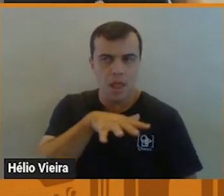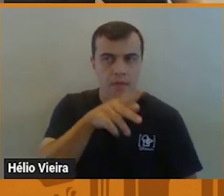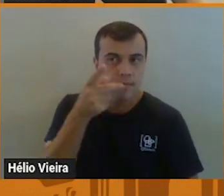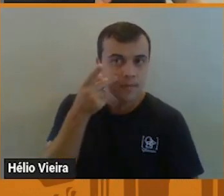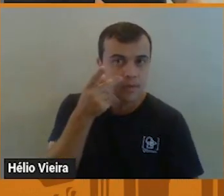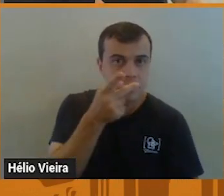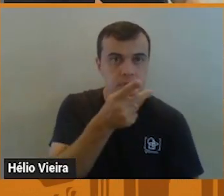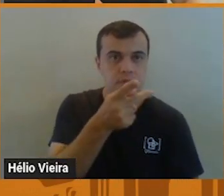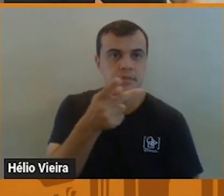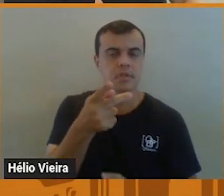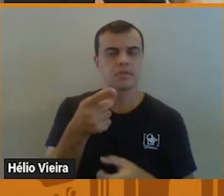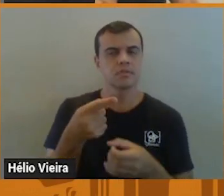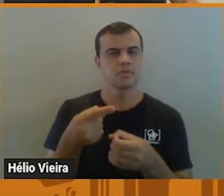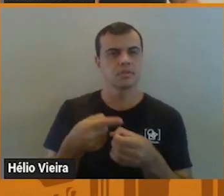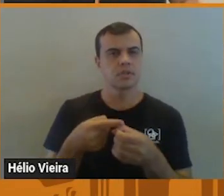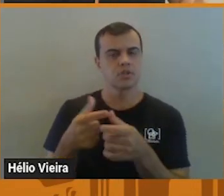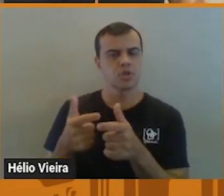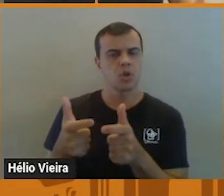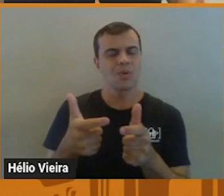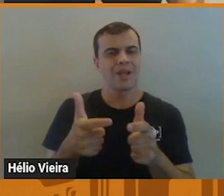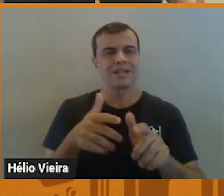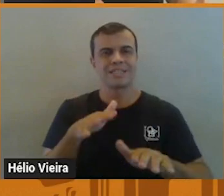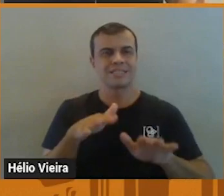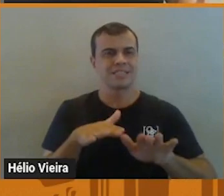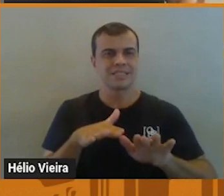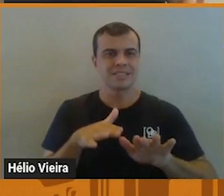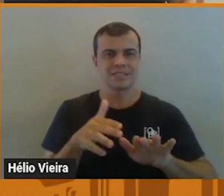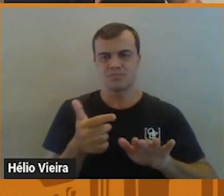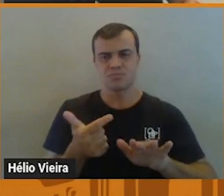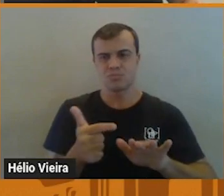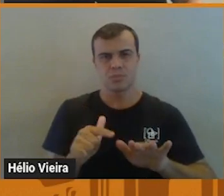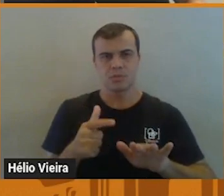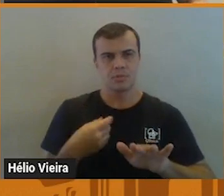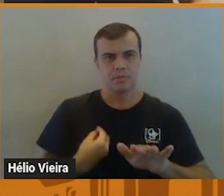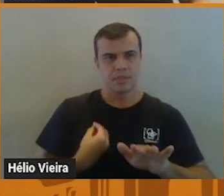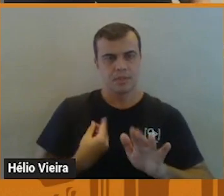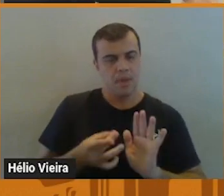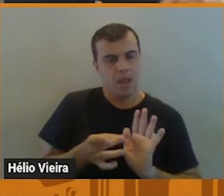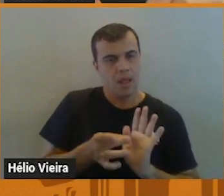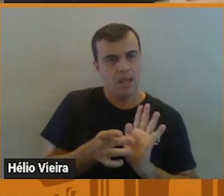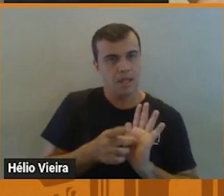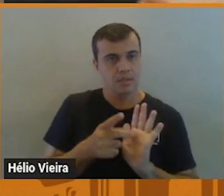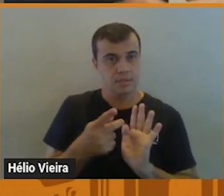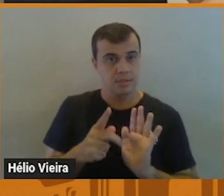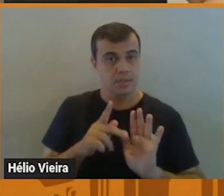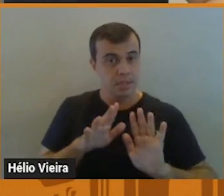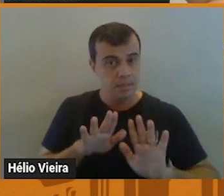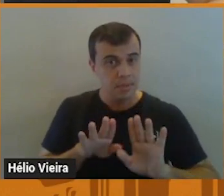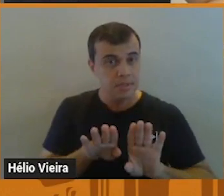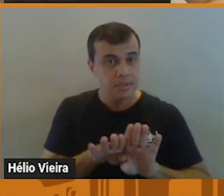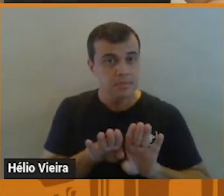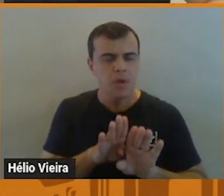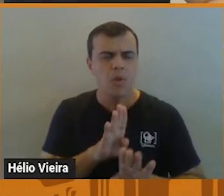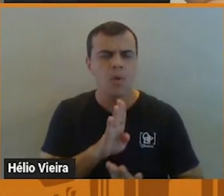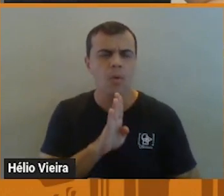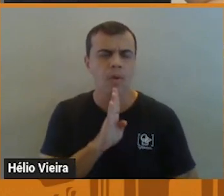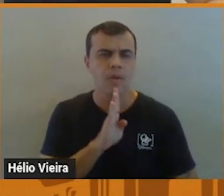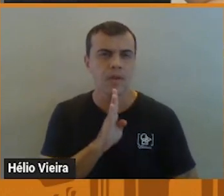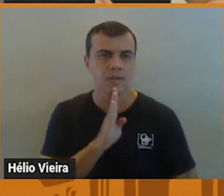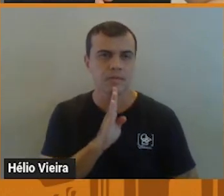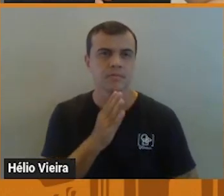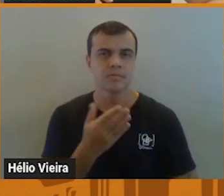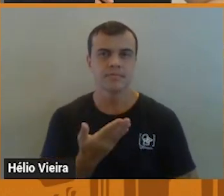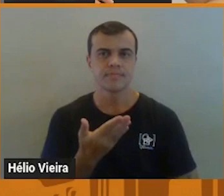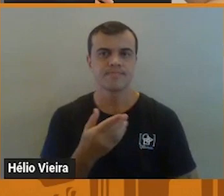cidade nesses espaços que muitas vezes não fazem parte da realidade deles, mas para conhecer